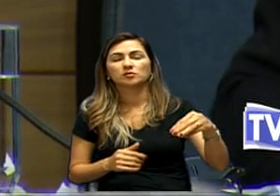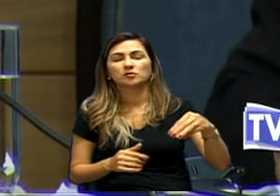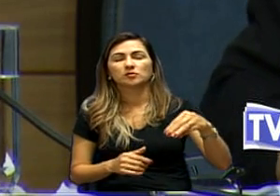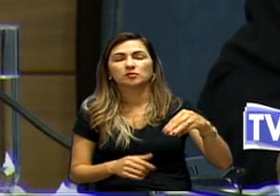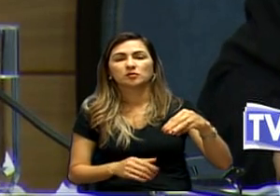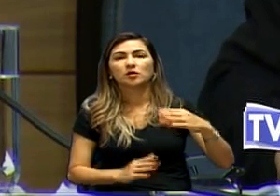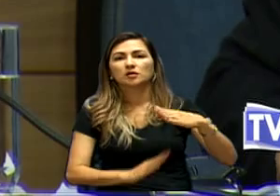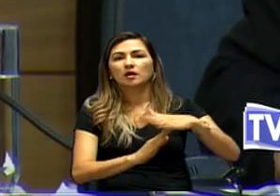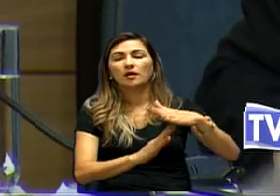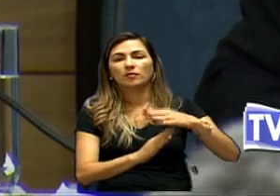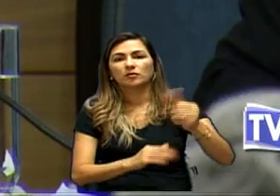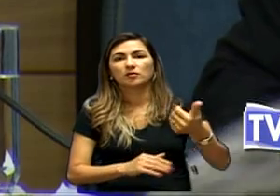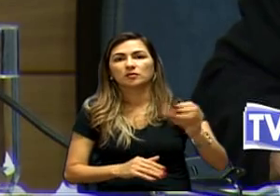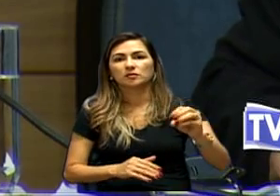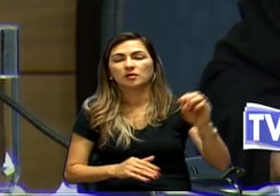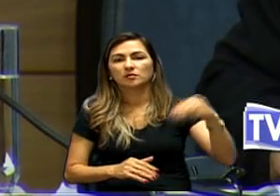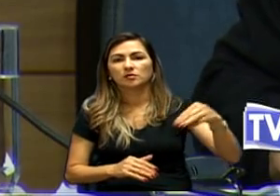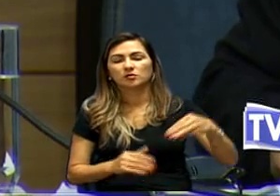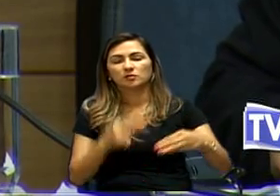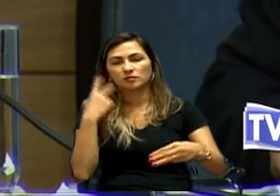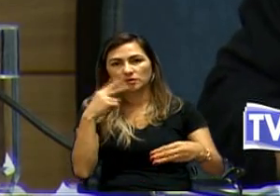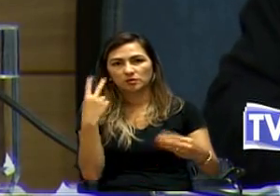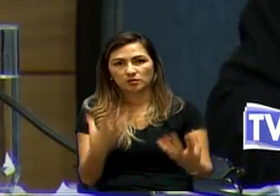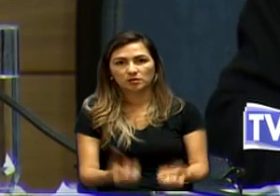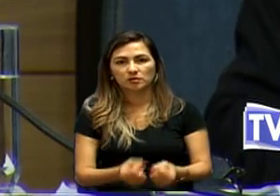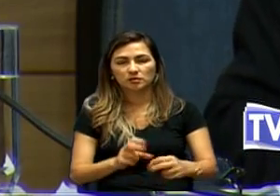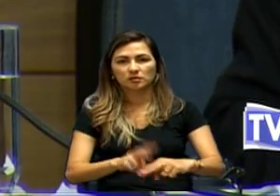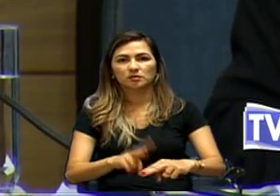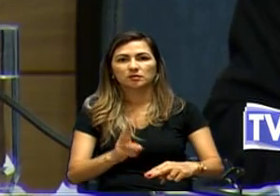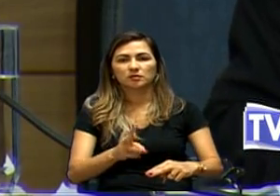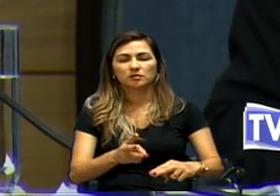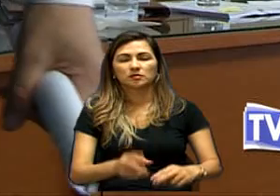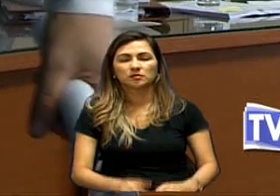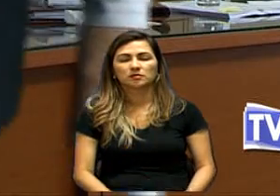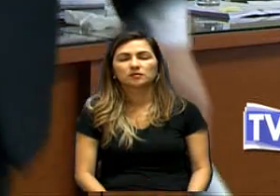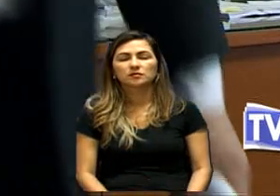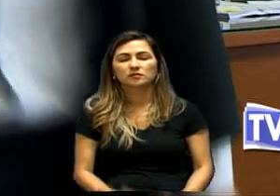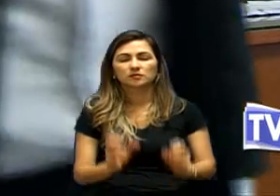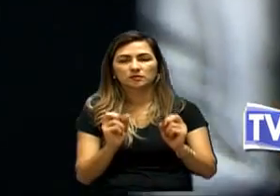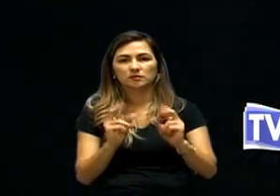10 minutos? Os vereadores concordarem, permaneçam como estão. Daqui 10 minutos a gente abre. Tá bom.